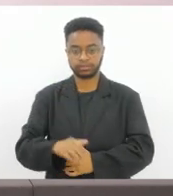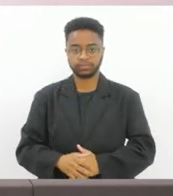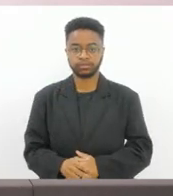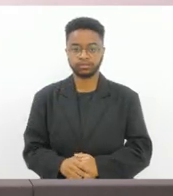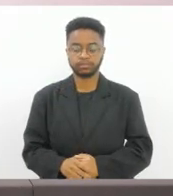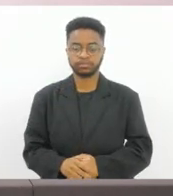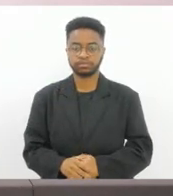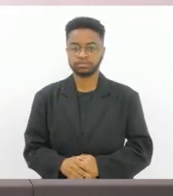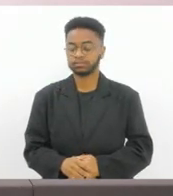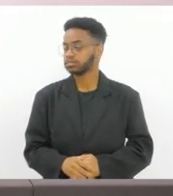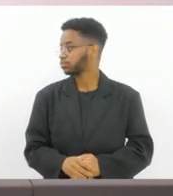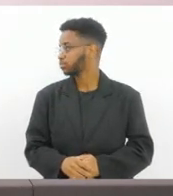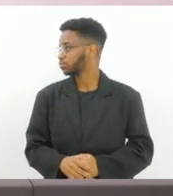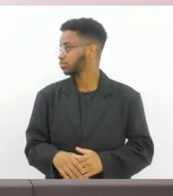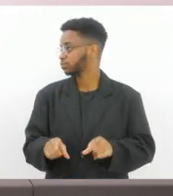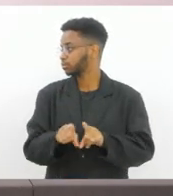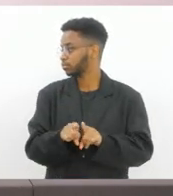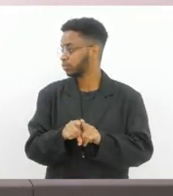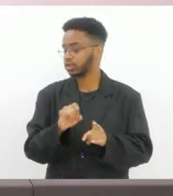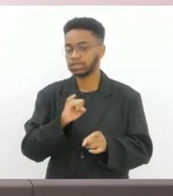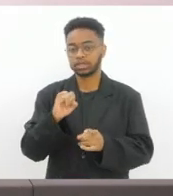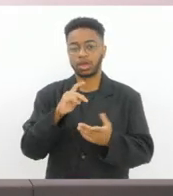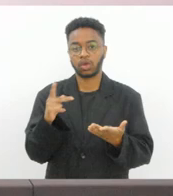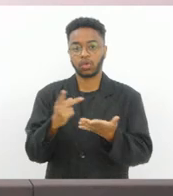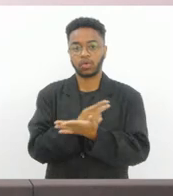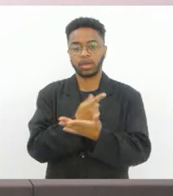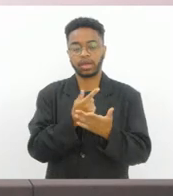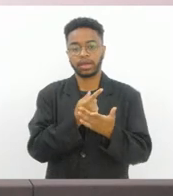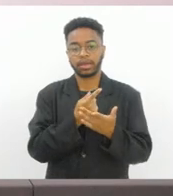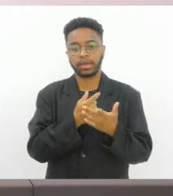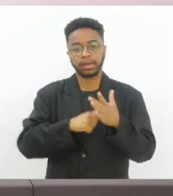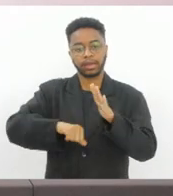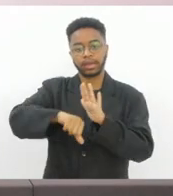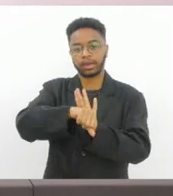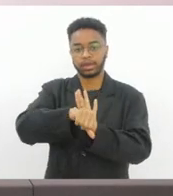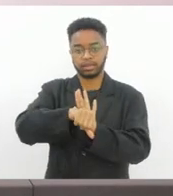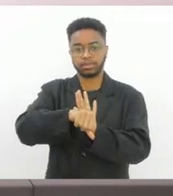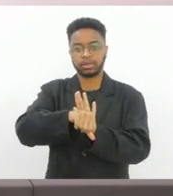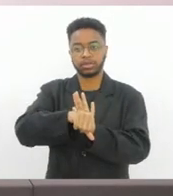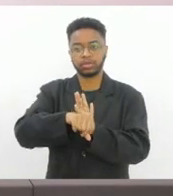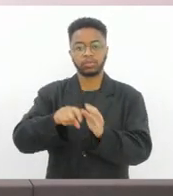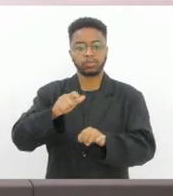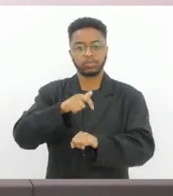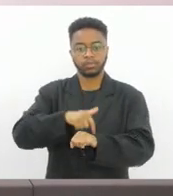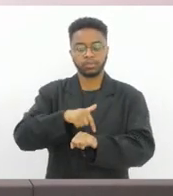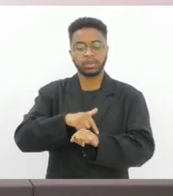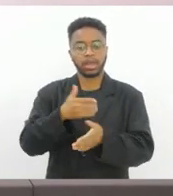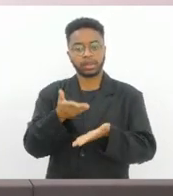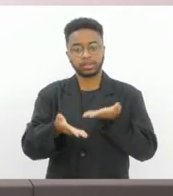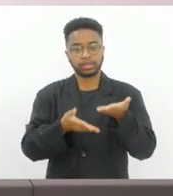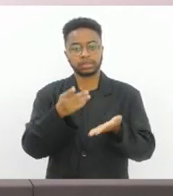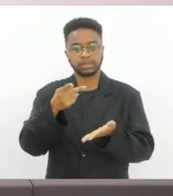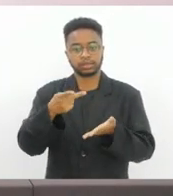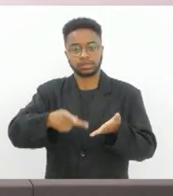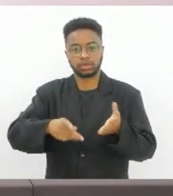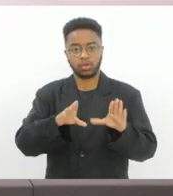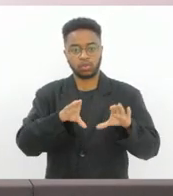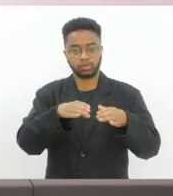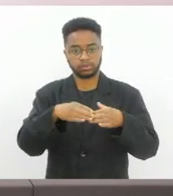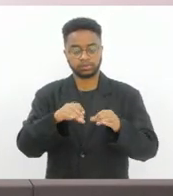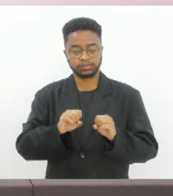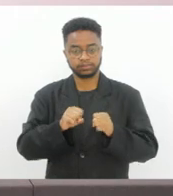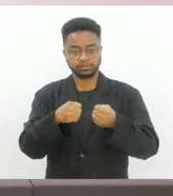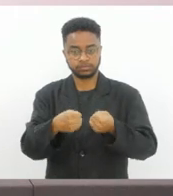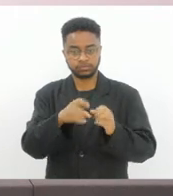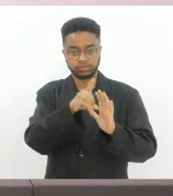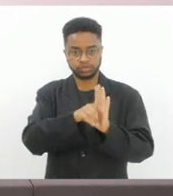caso dos crimes cometidos no âmbito dos atendimentos da Comissão de Defesa dos Direitos da Mulher, só